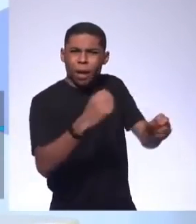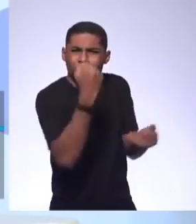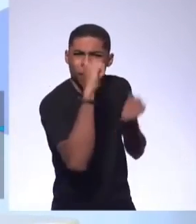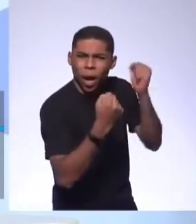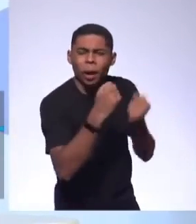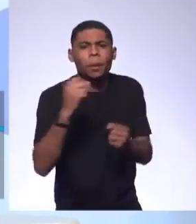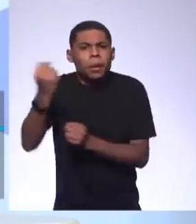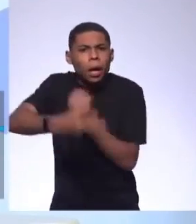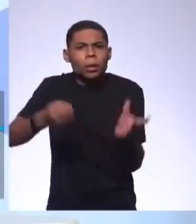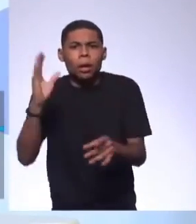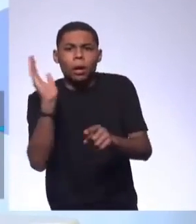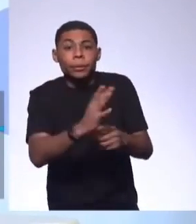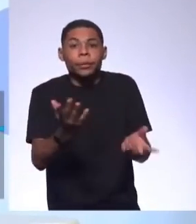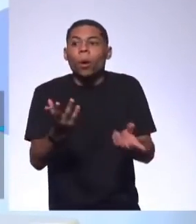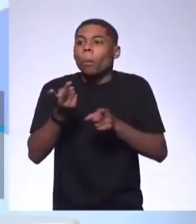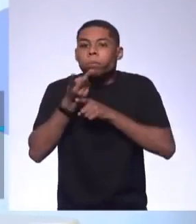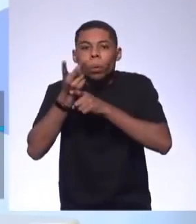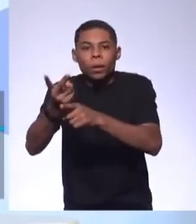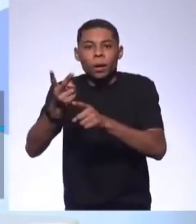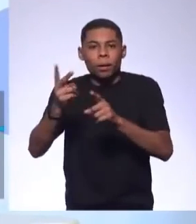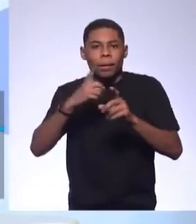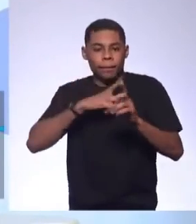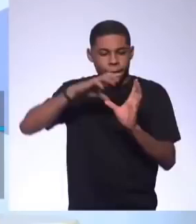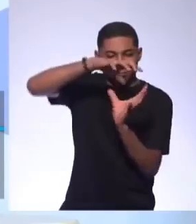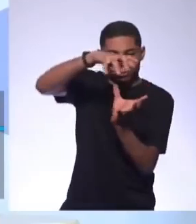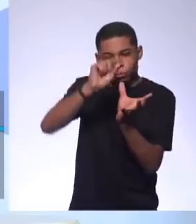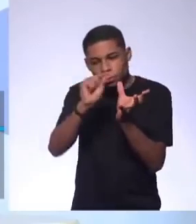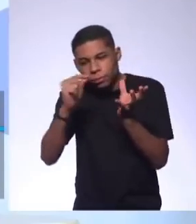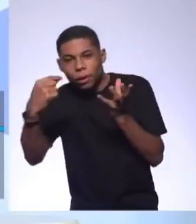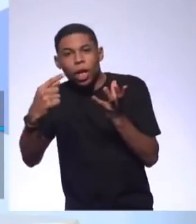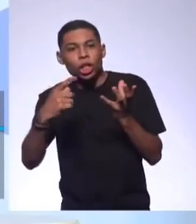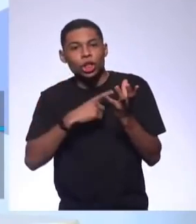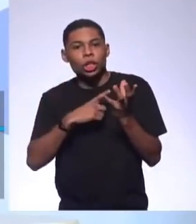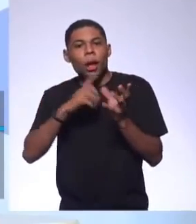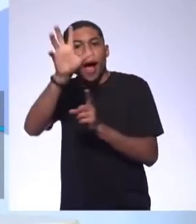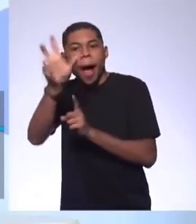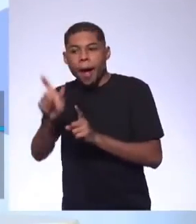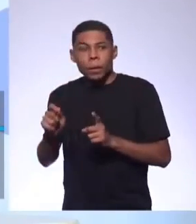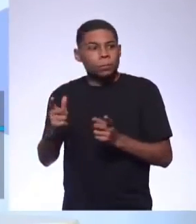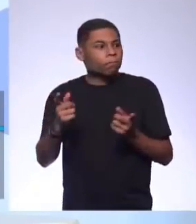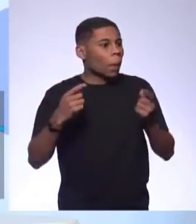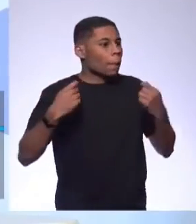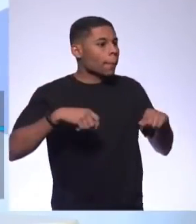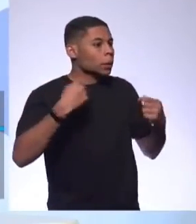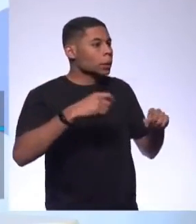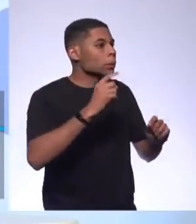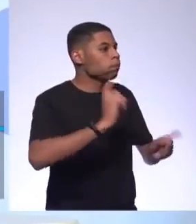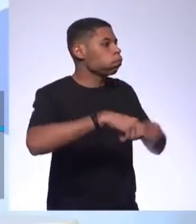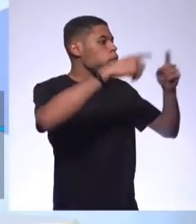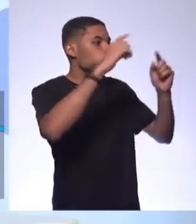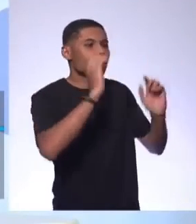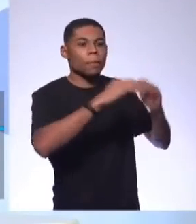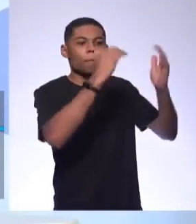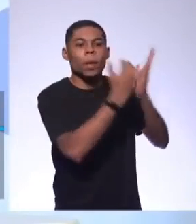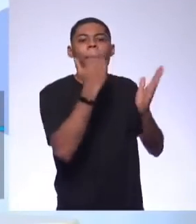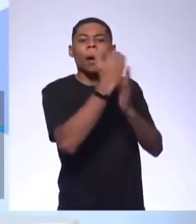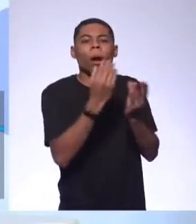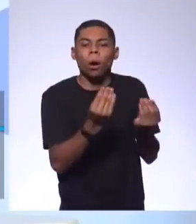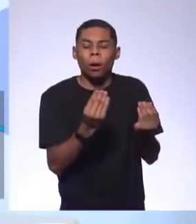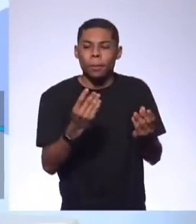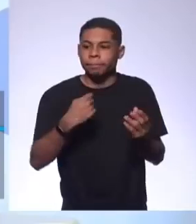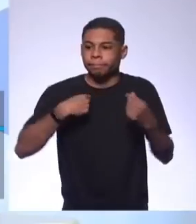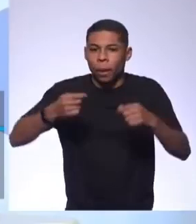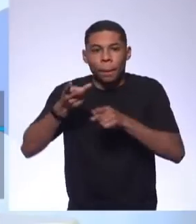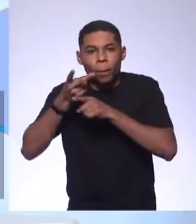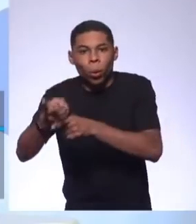vai buscar no Oriente e na África os recursos necessários. Então, esses países, né,